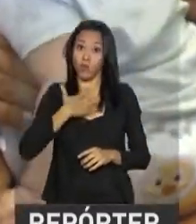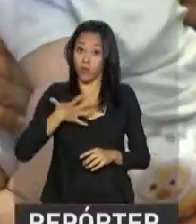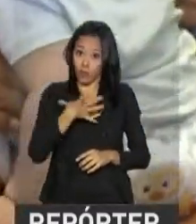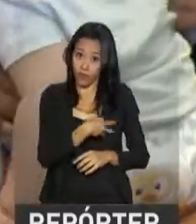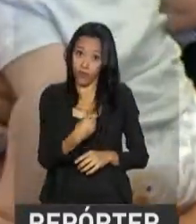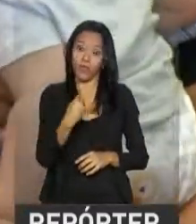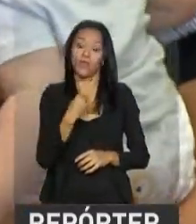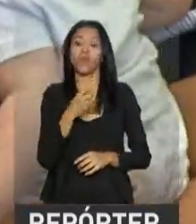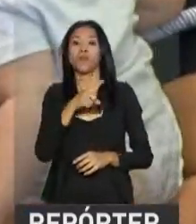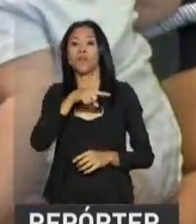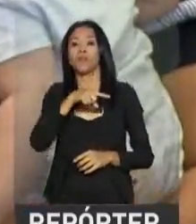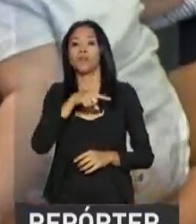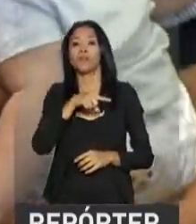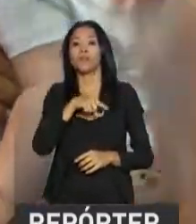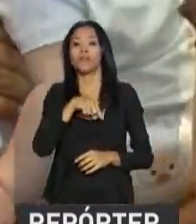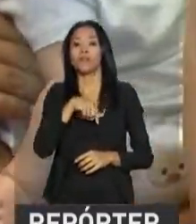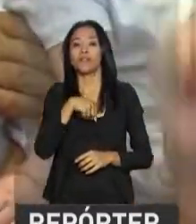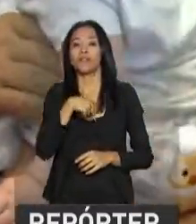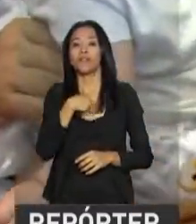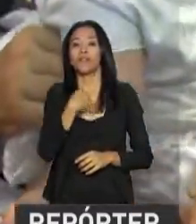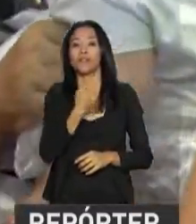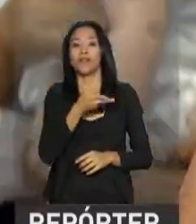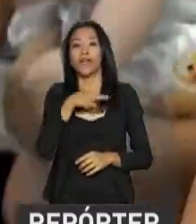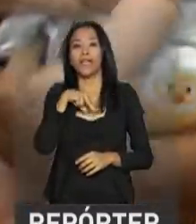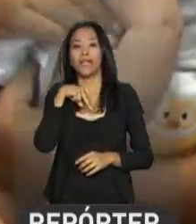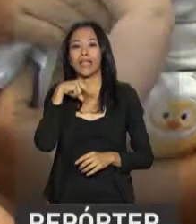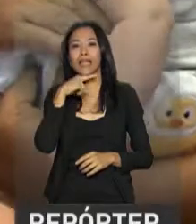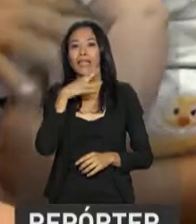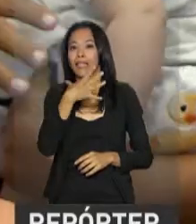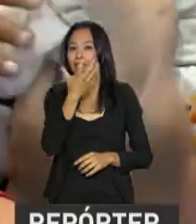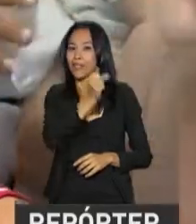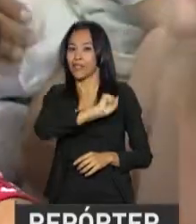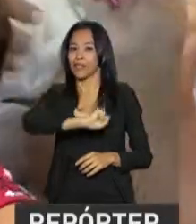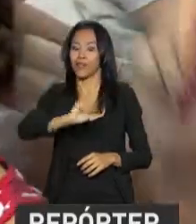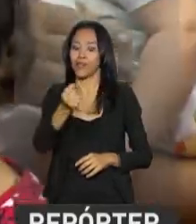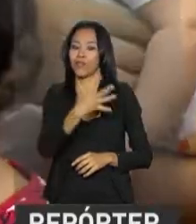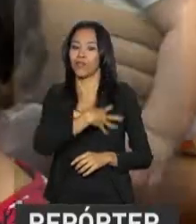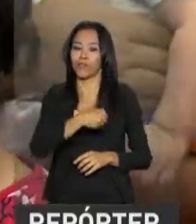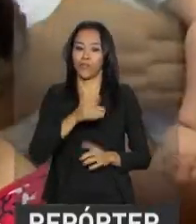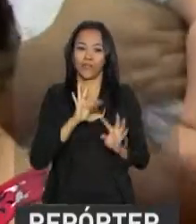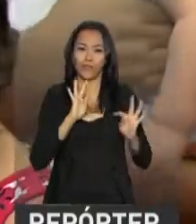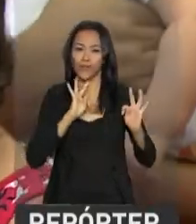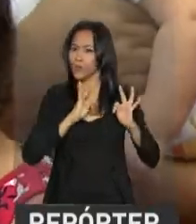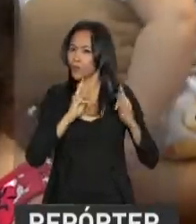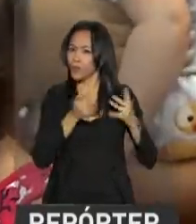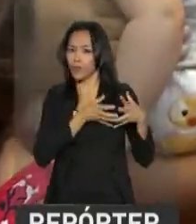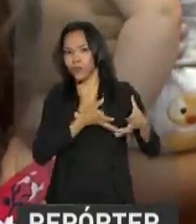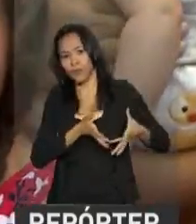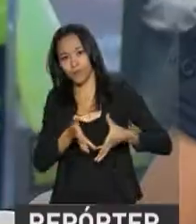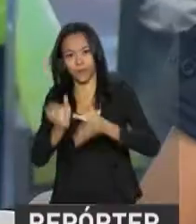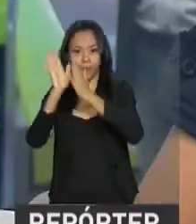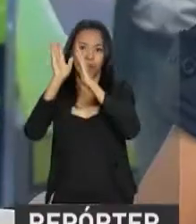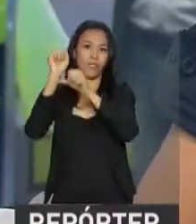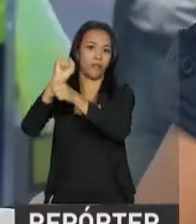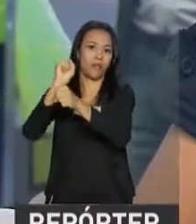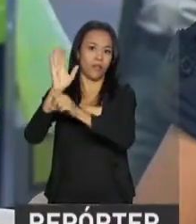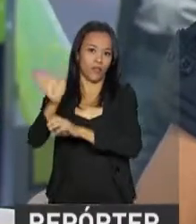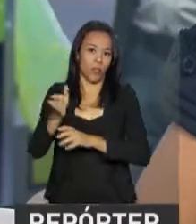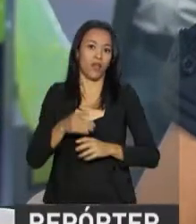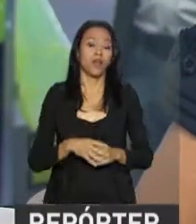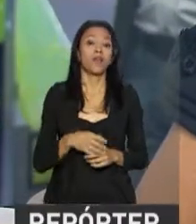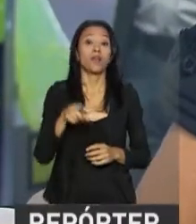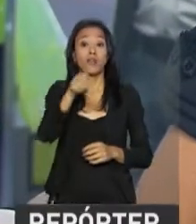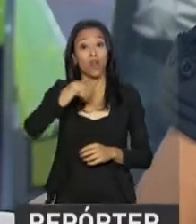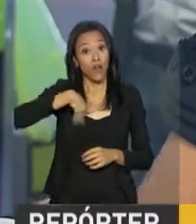ea neta leva o nome da sogra do meu filho e ele já está no rio grande do norte esperando agimos para joão pessoa